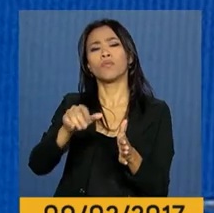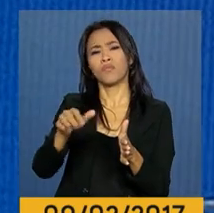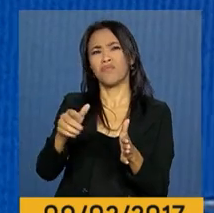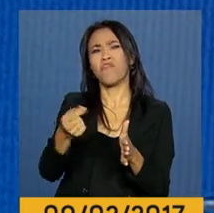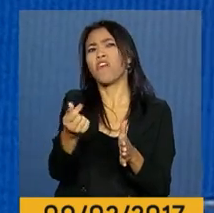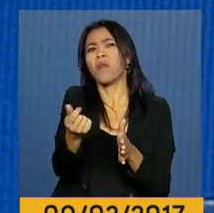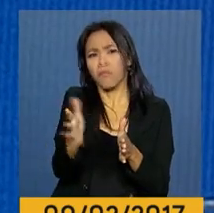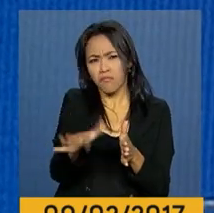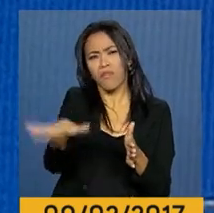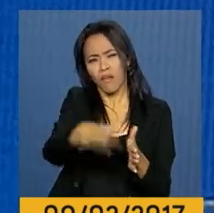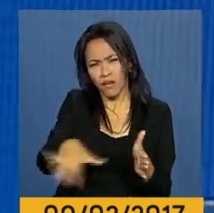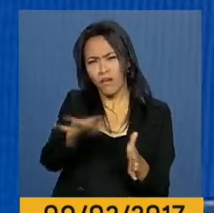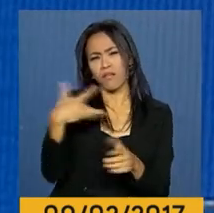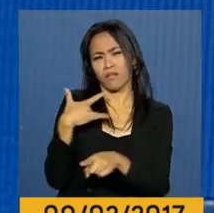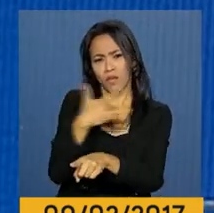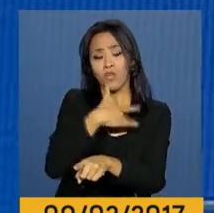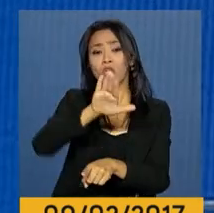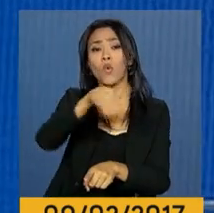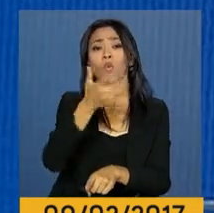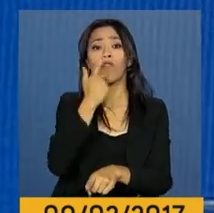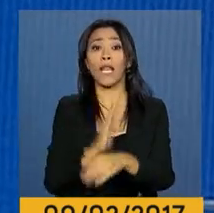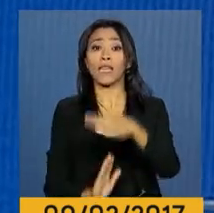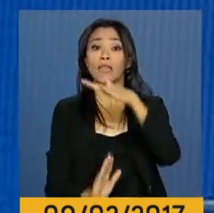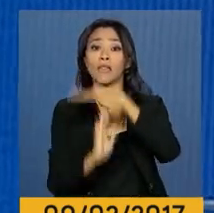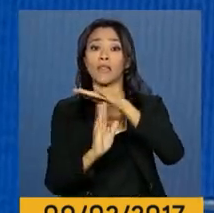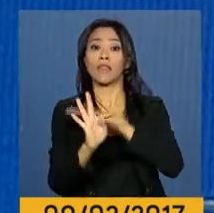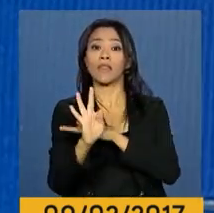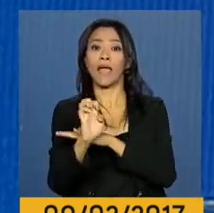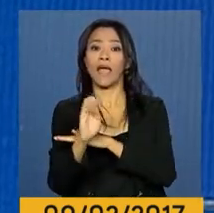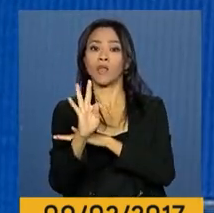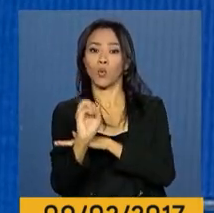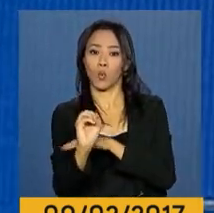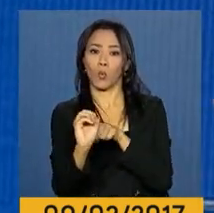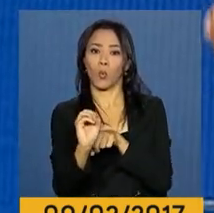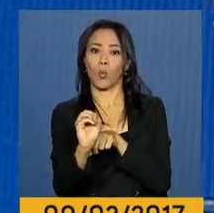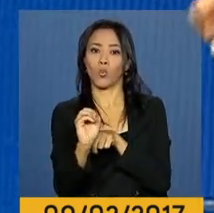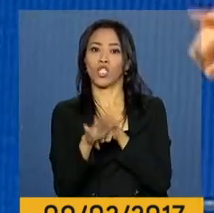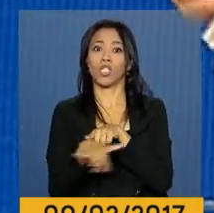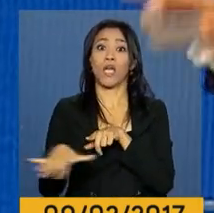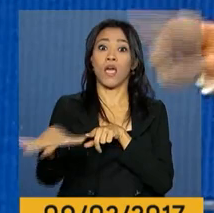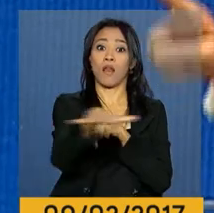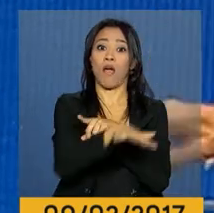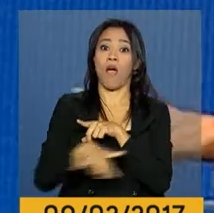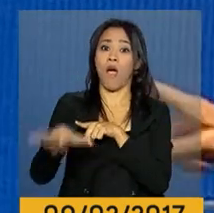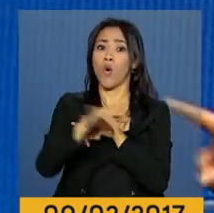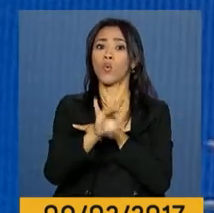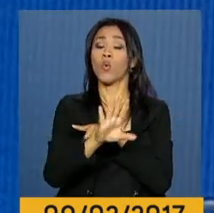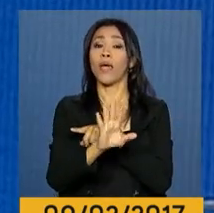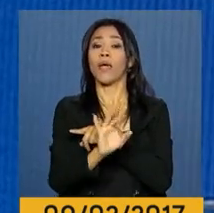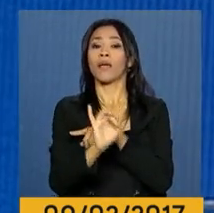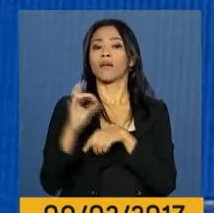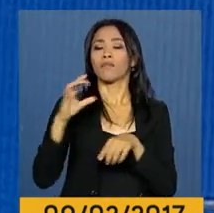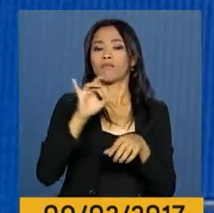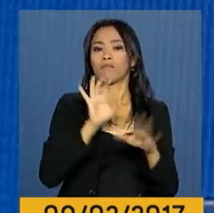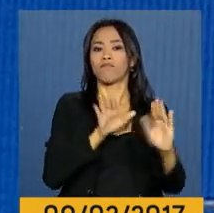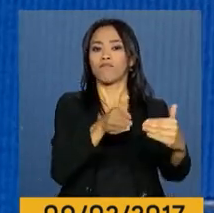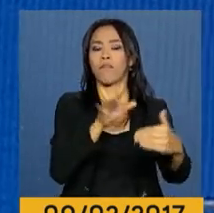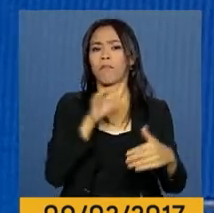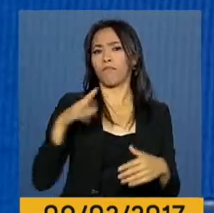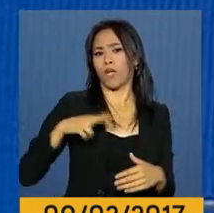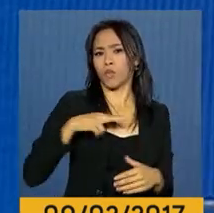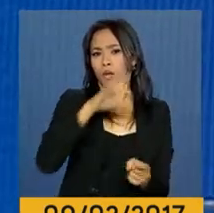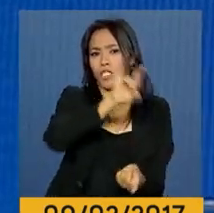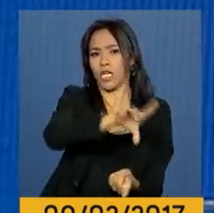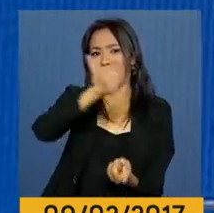portanto quando se fala em teto é o teto geral não é o teto individual para saúde educação cultura etc Então